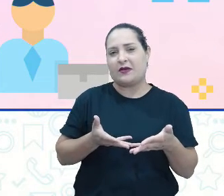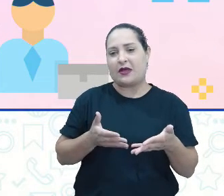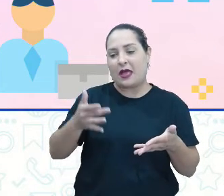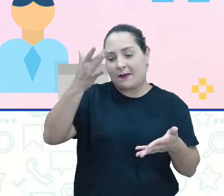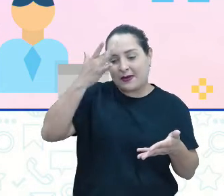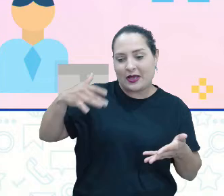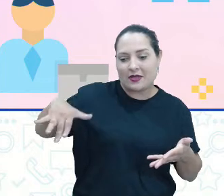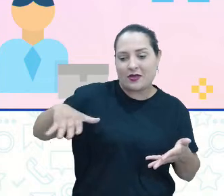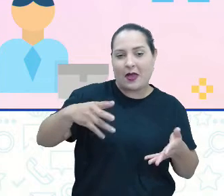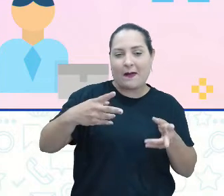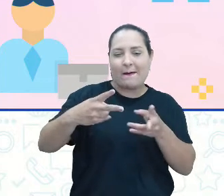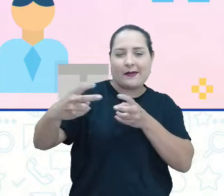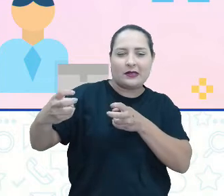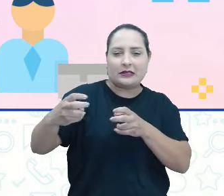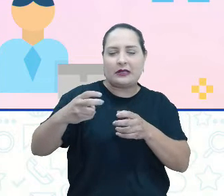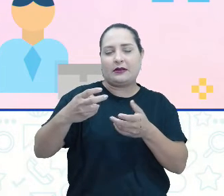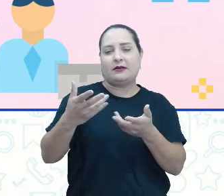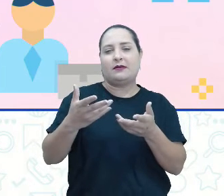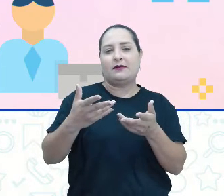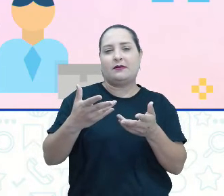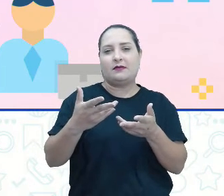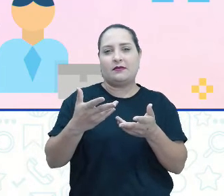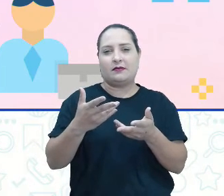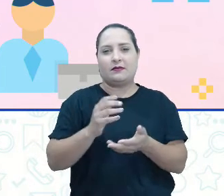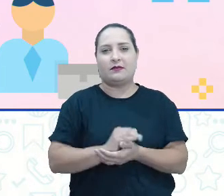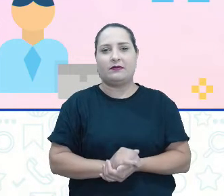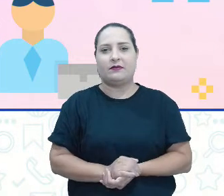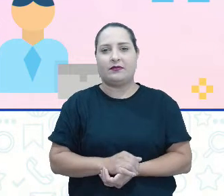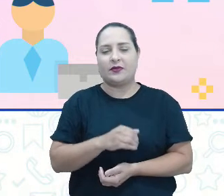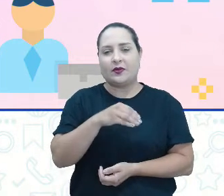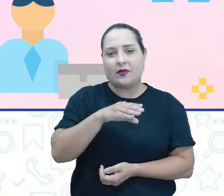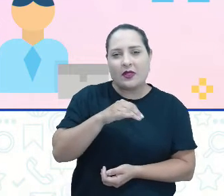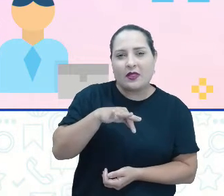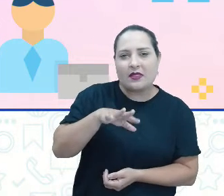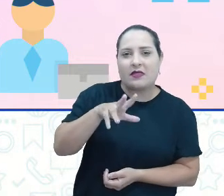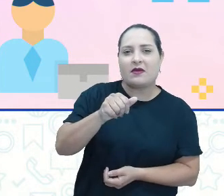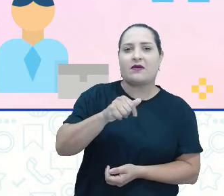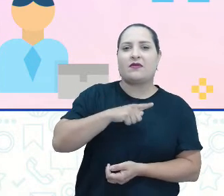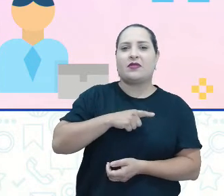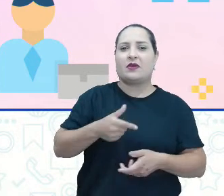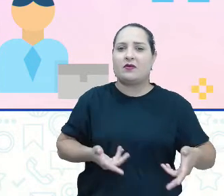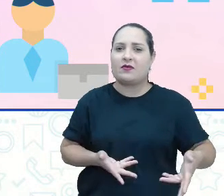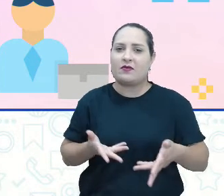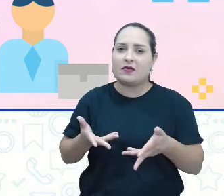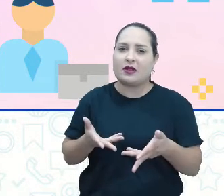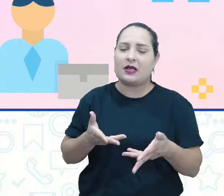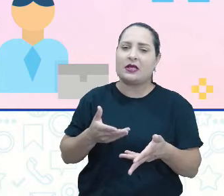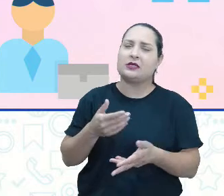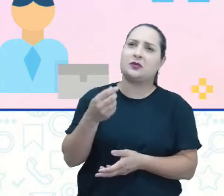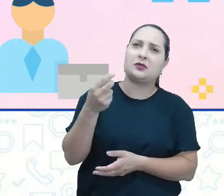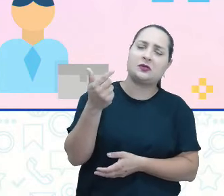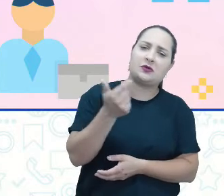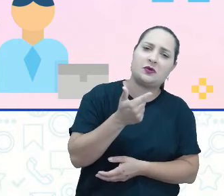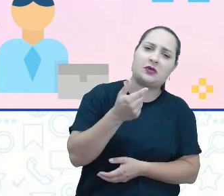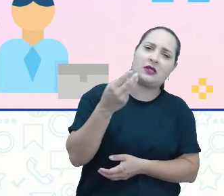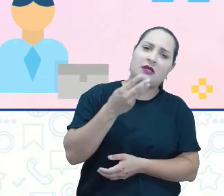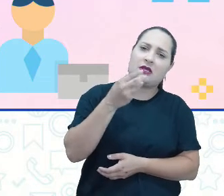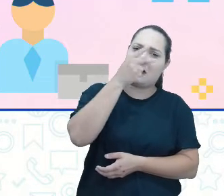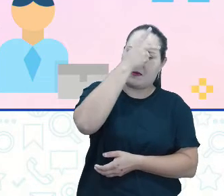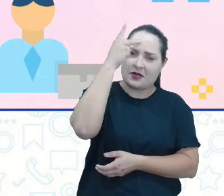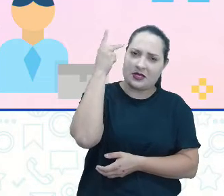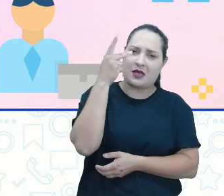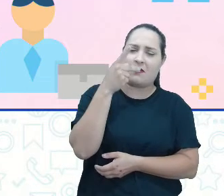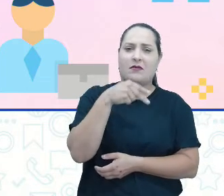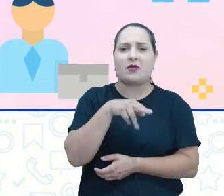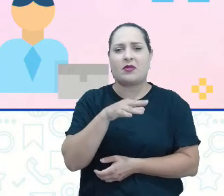mensagem transmitida. A função conativa explora o uso do discurso em segunda e terceira pessoa, utilizando pronomes